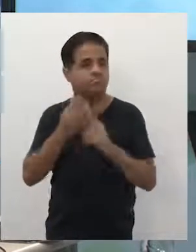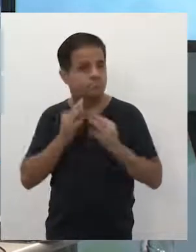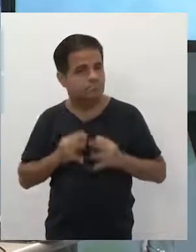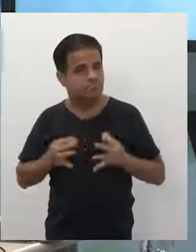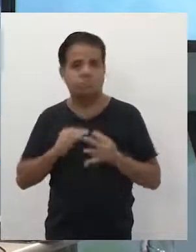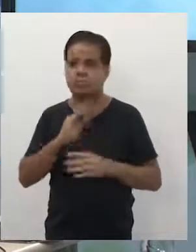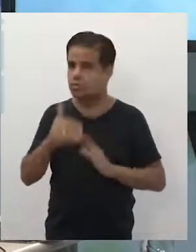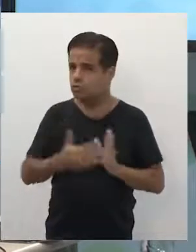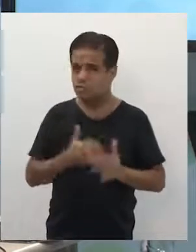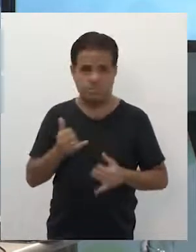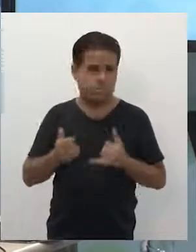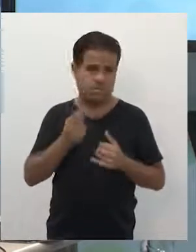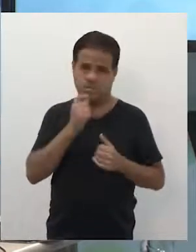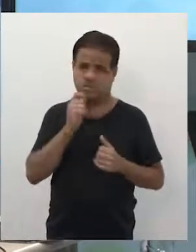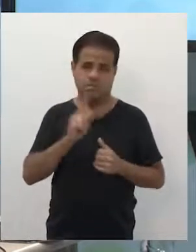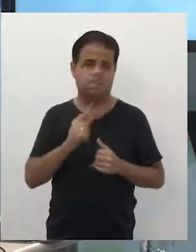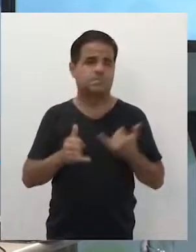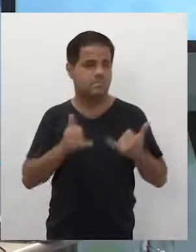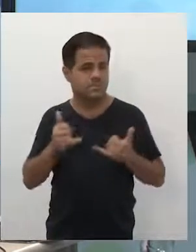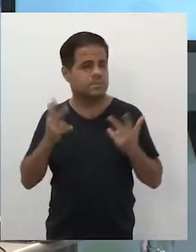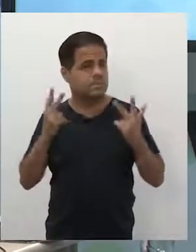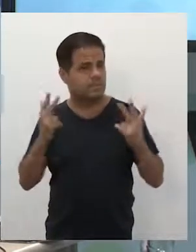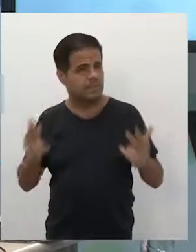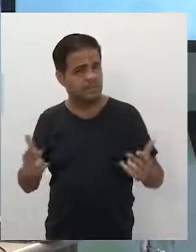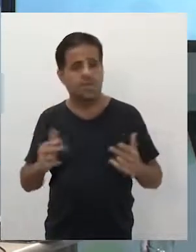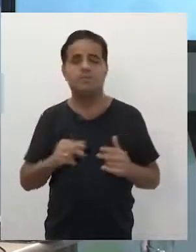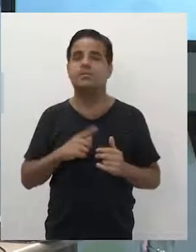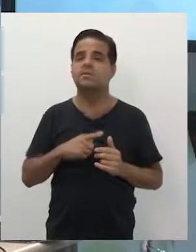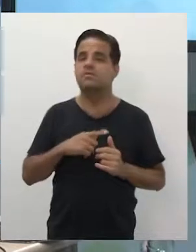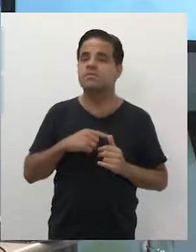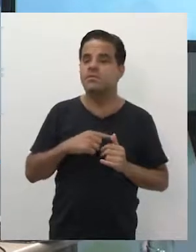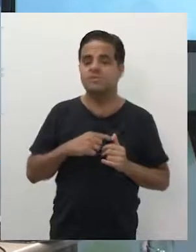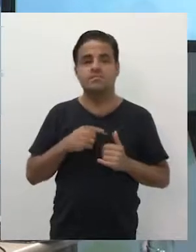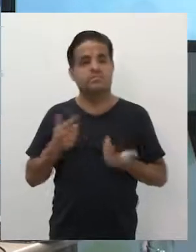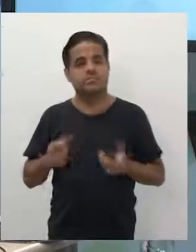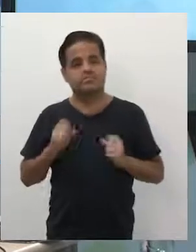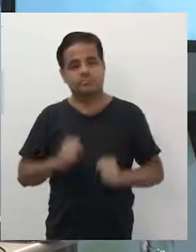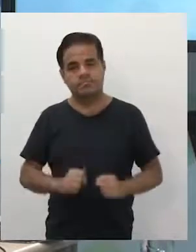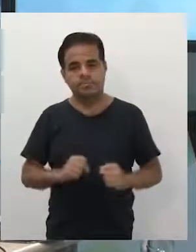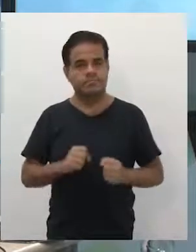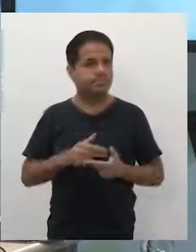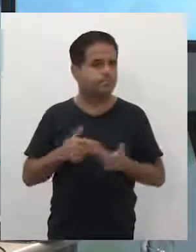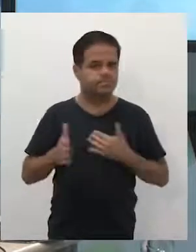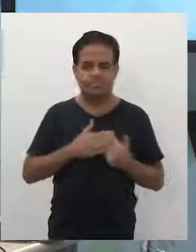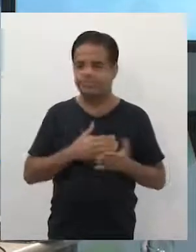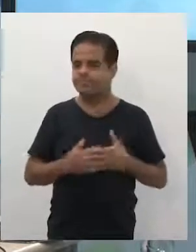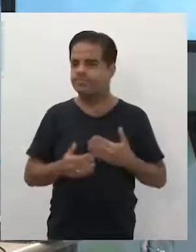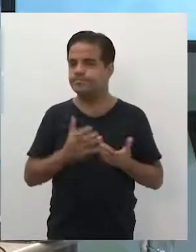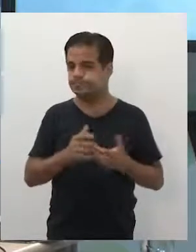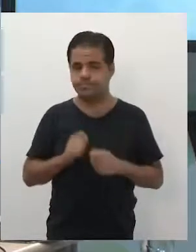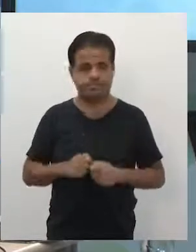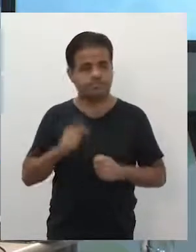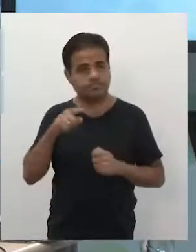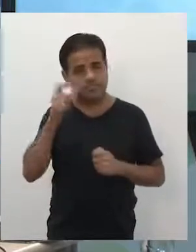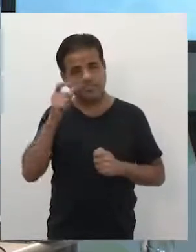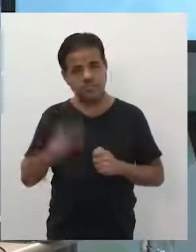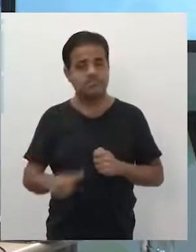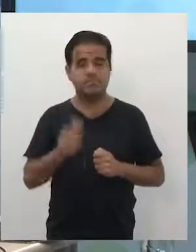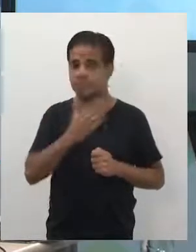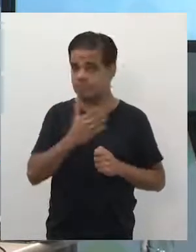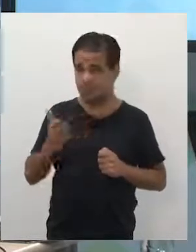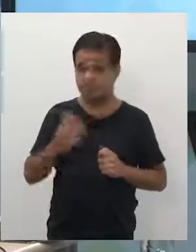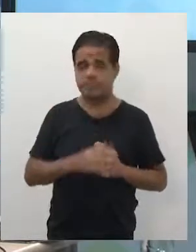todos brincam, né? Com as brincadeiras tradicionais, sobre anime, K-pop, o que vocês quiserem, o que for interessante para